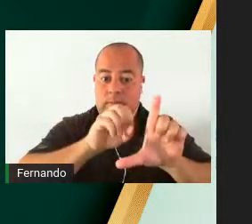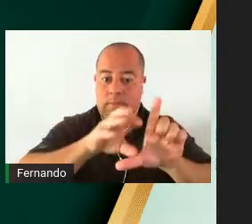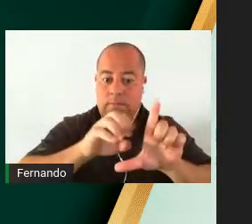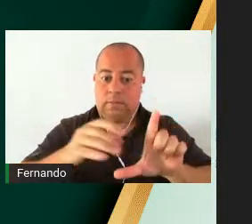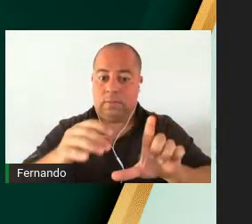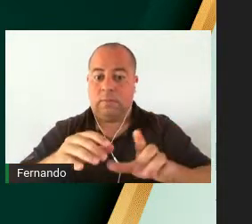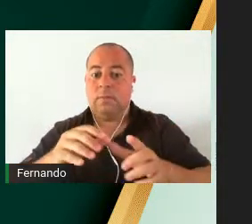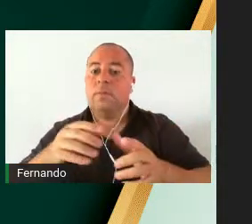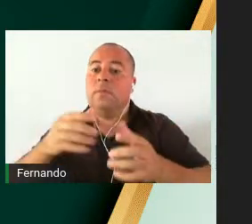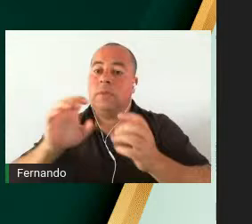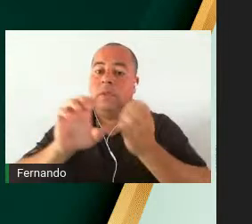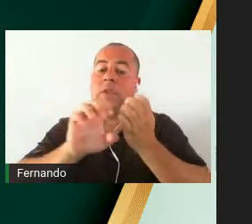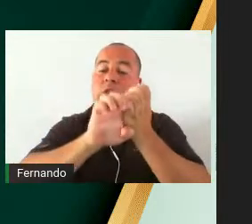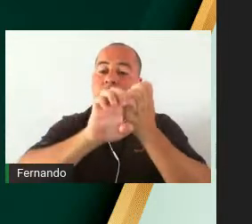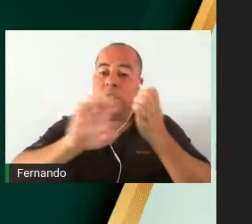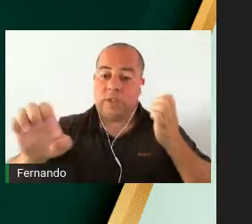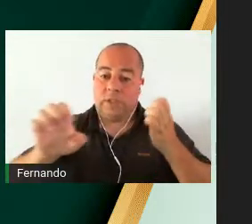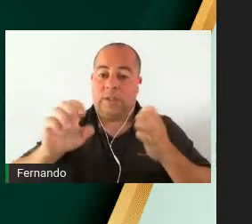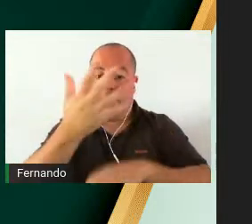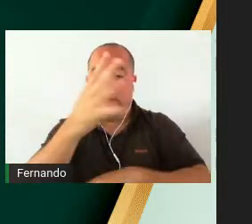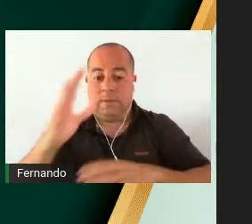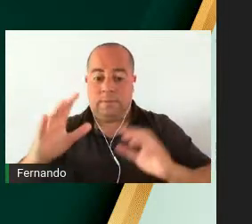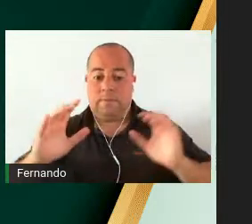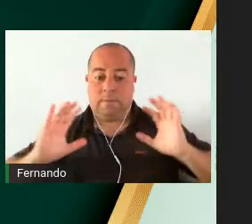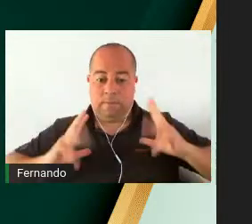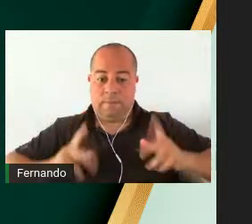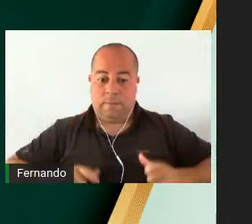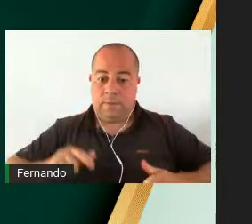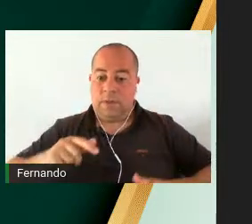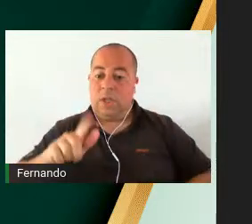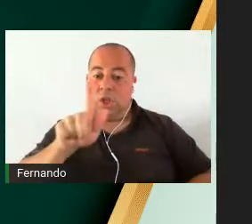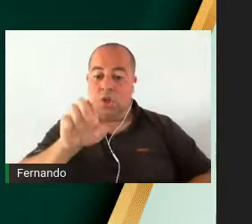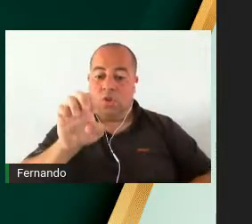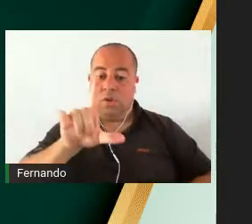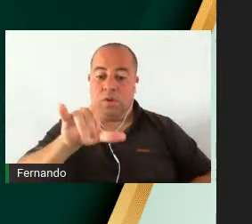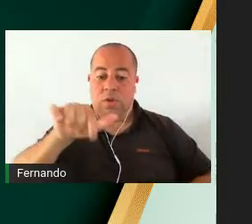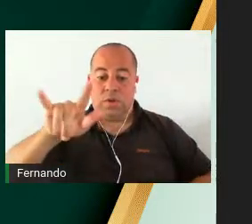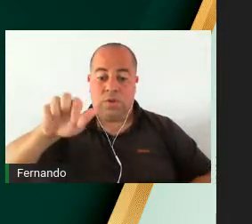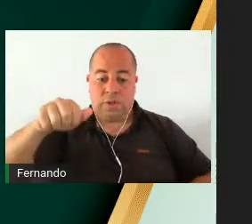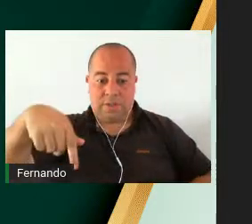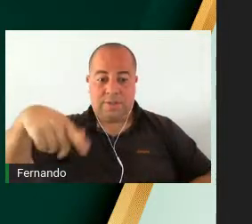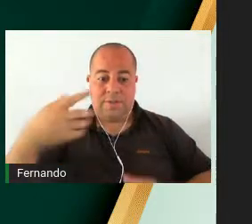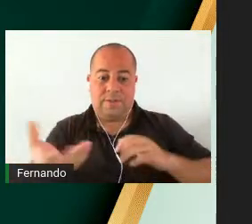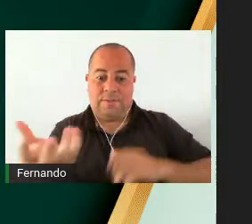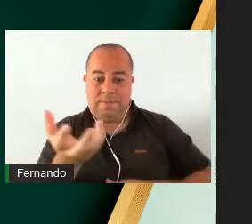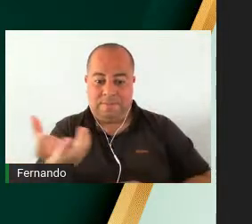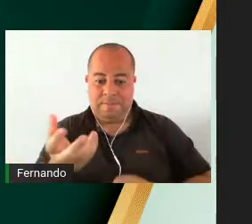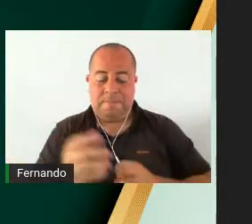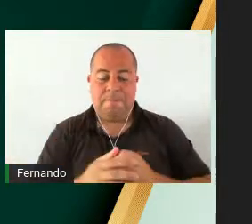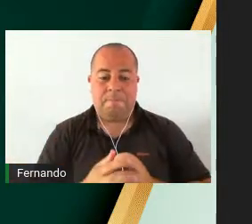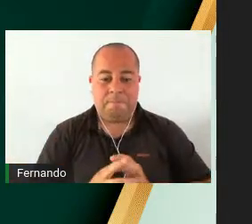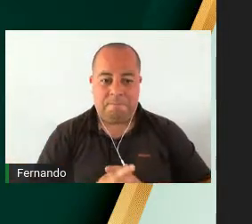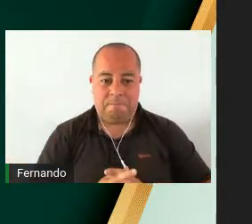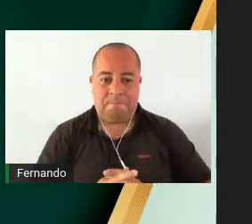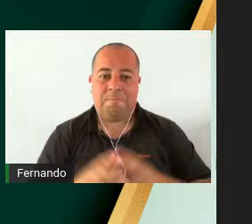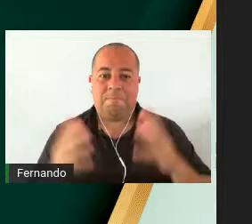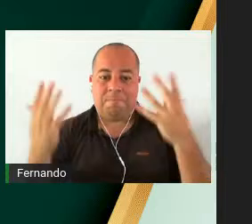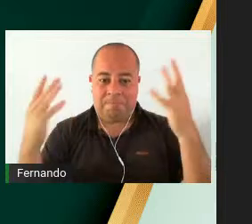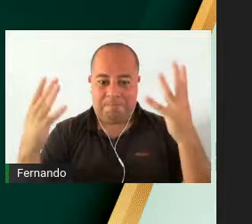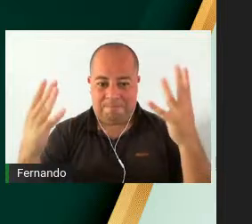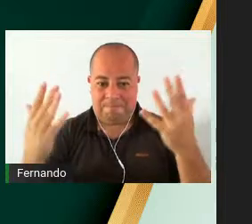Engenharia Ambiental e Sanitária e Geologia do Campus Caçapava do Sul. Mais uma vez, parabenizamos